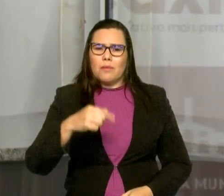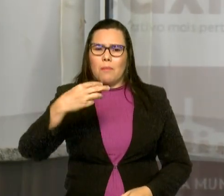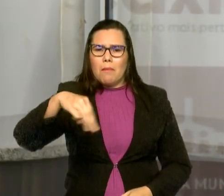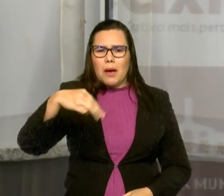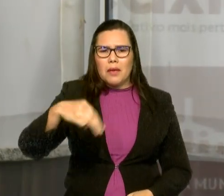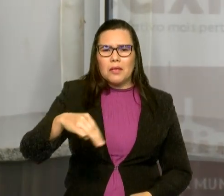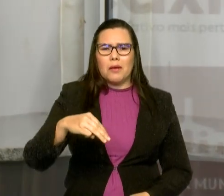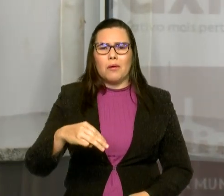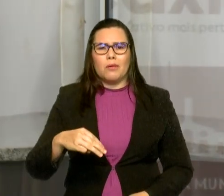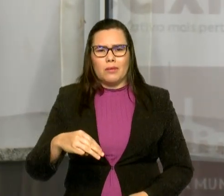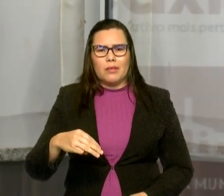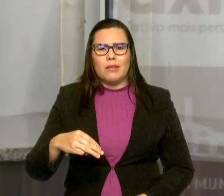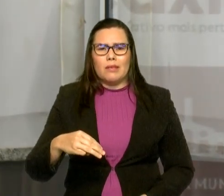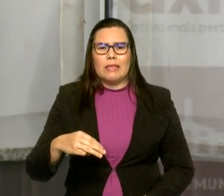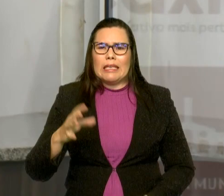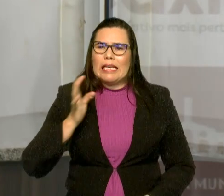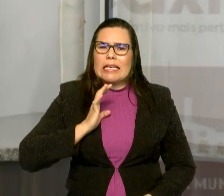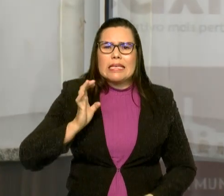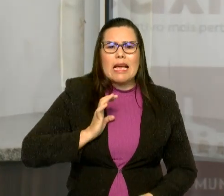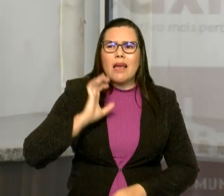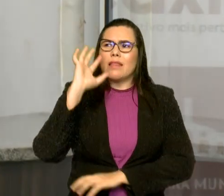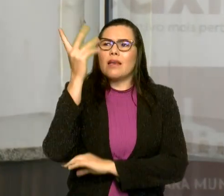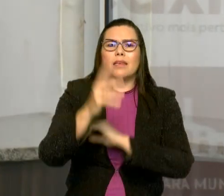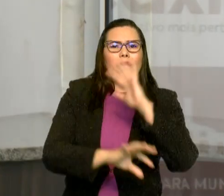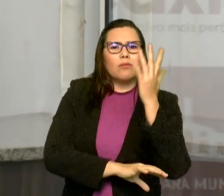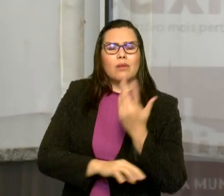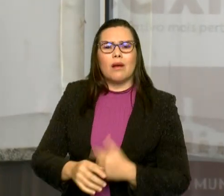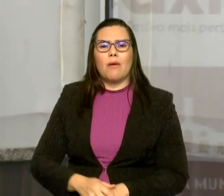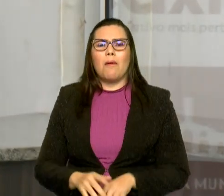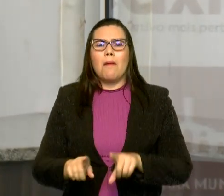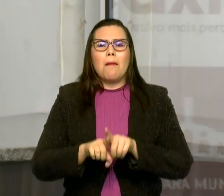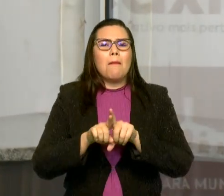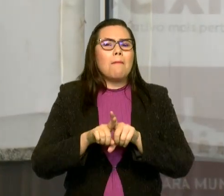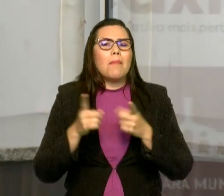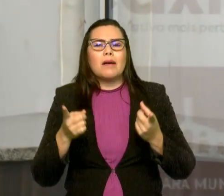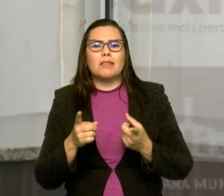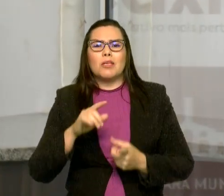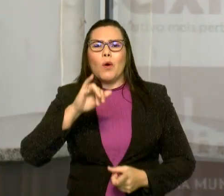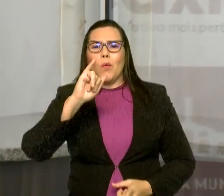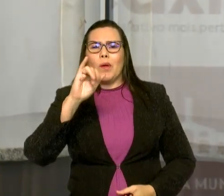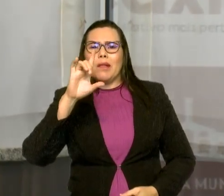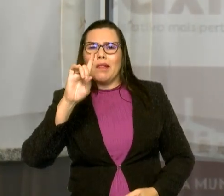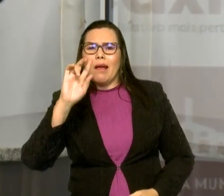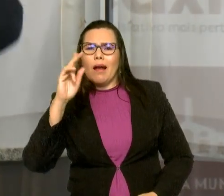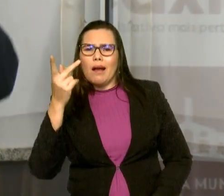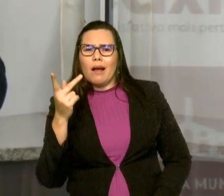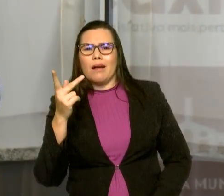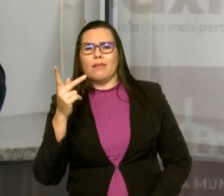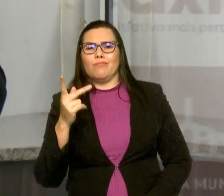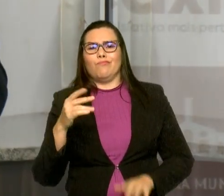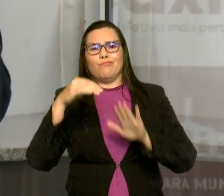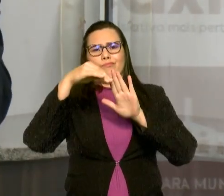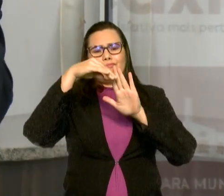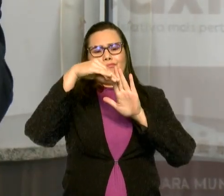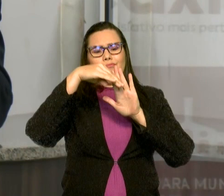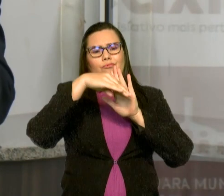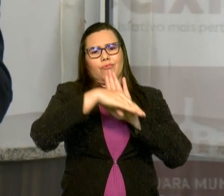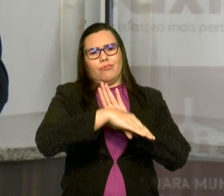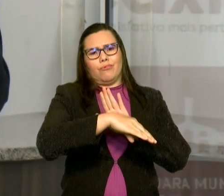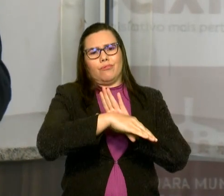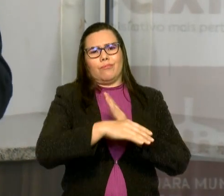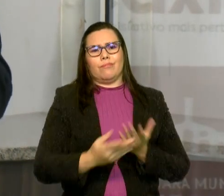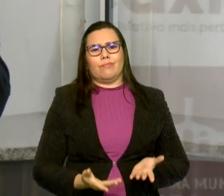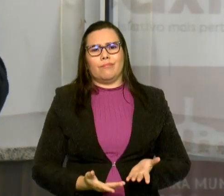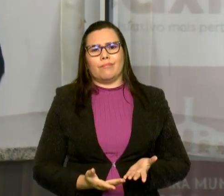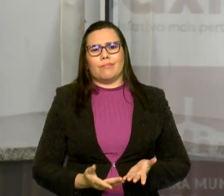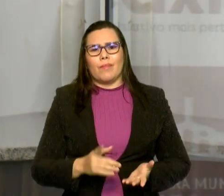tantas riquezas naturais, sempre aparece com os péssimos indicadores? E com a responsabilidade parlamentar